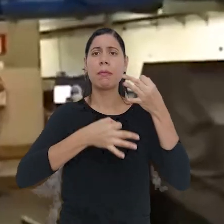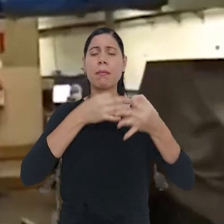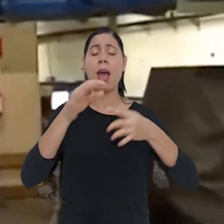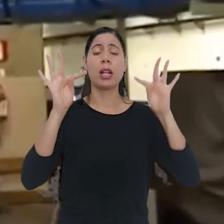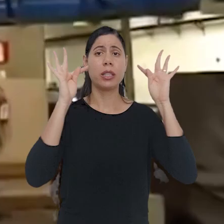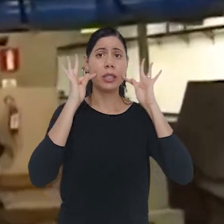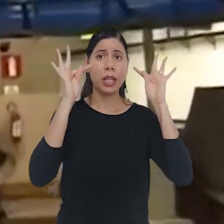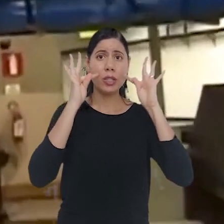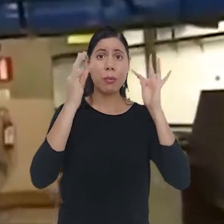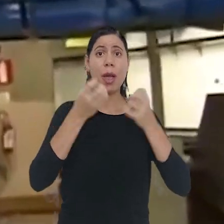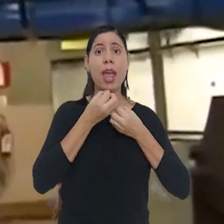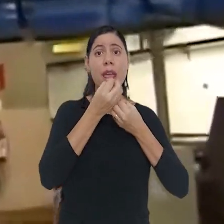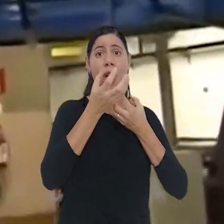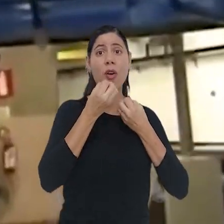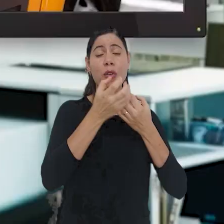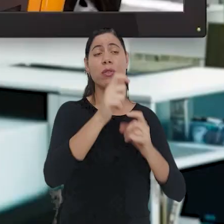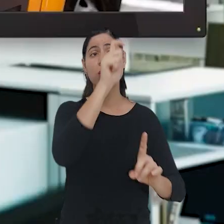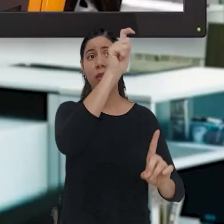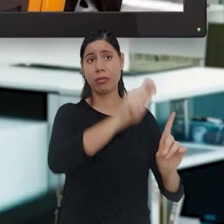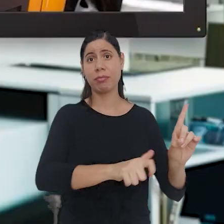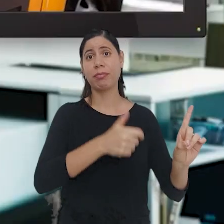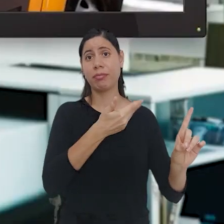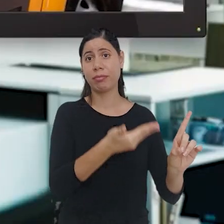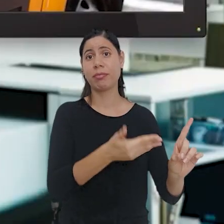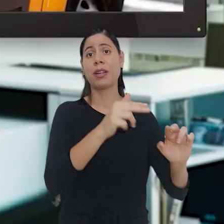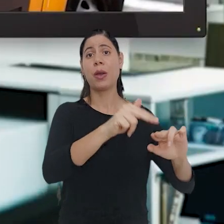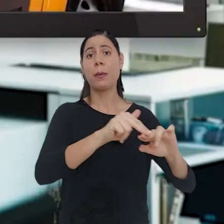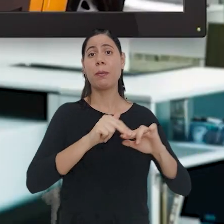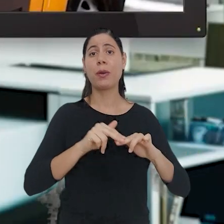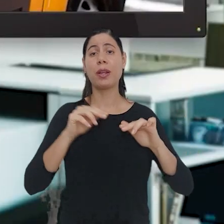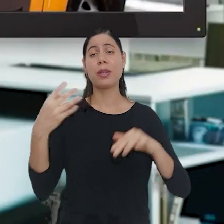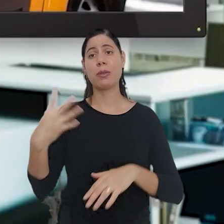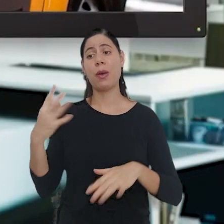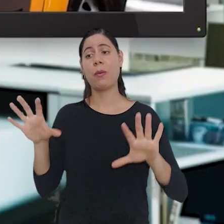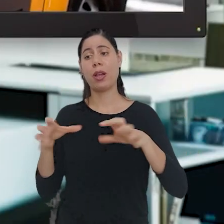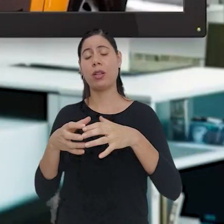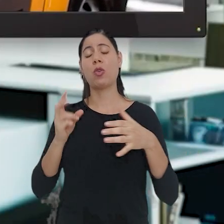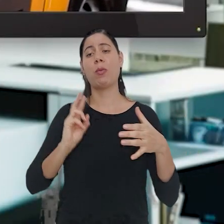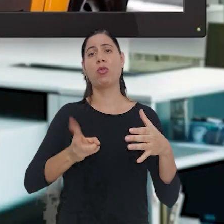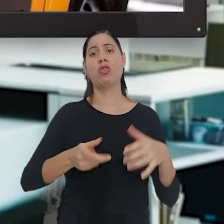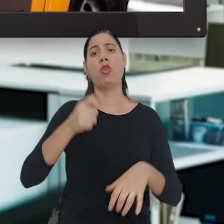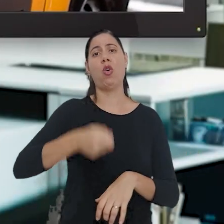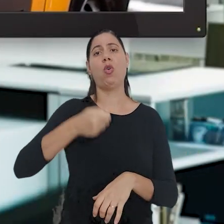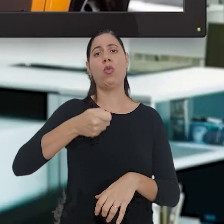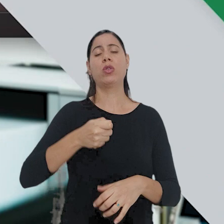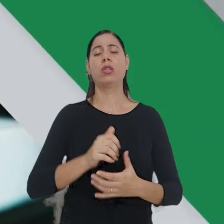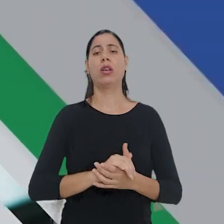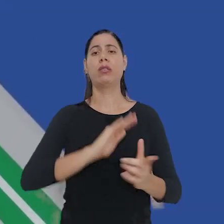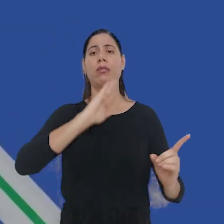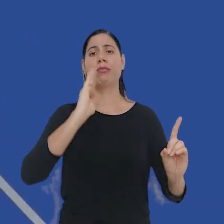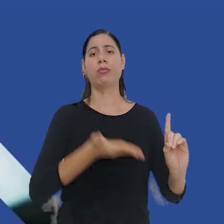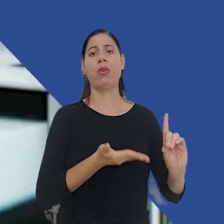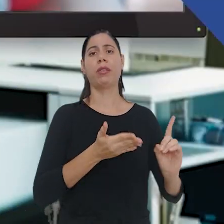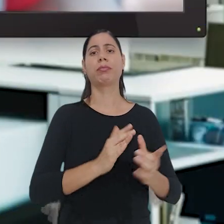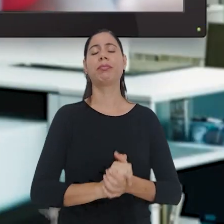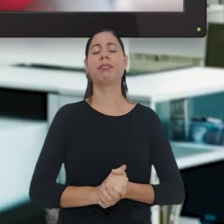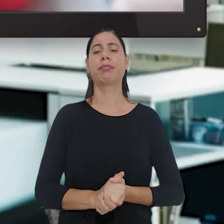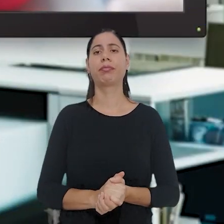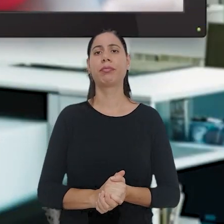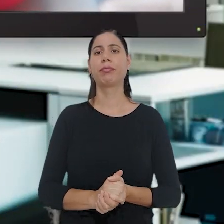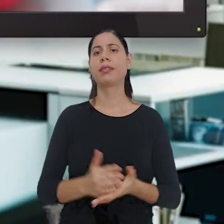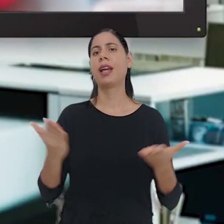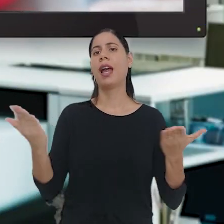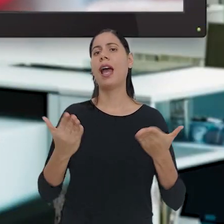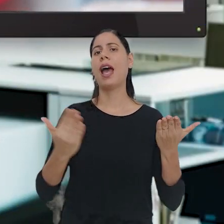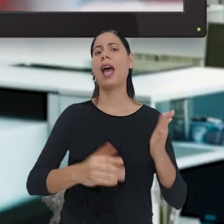testemunhas e a confissão do apelante. Diante disso, a 4ª turma manteve a condenação do réu.